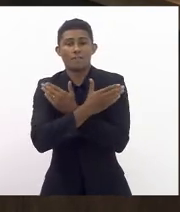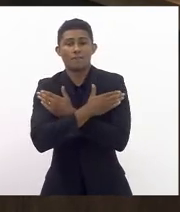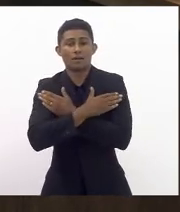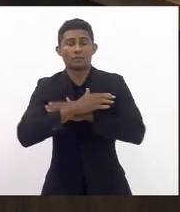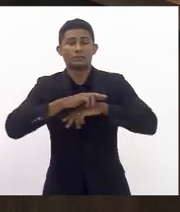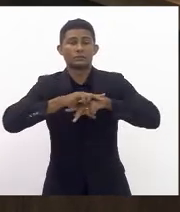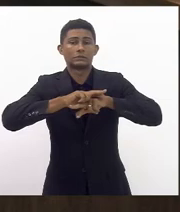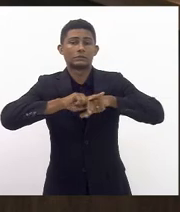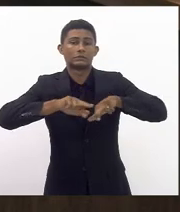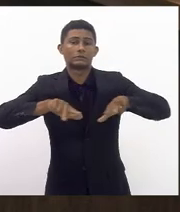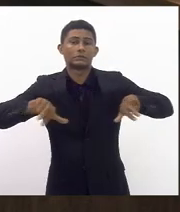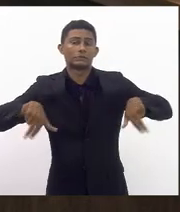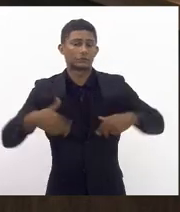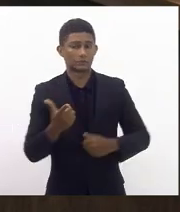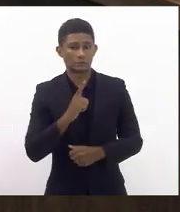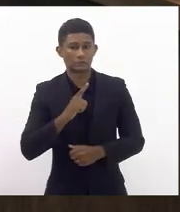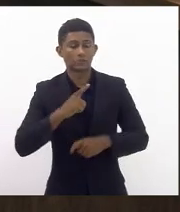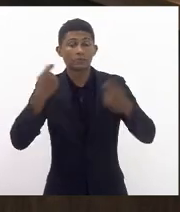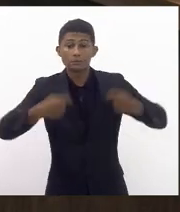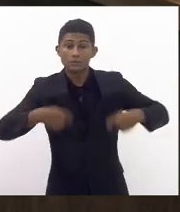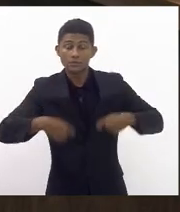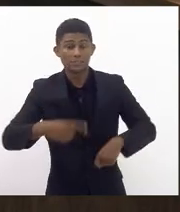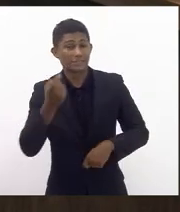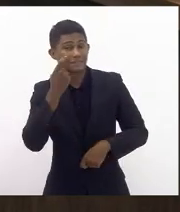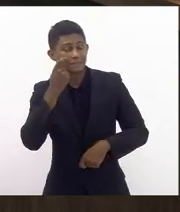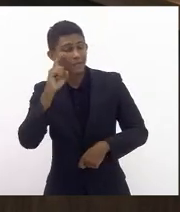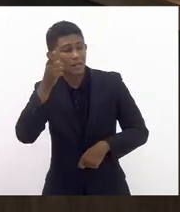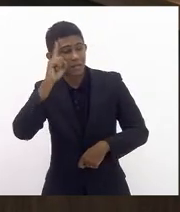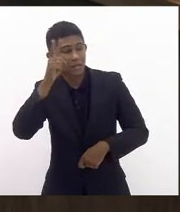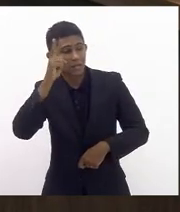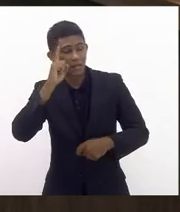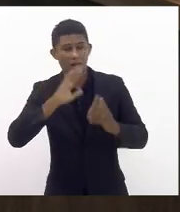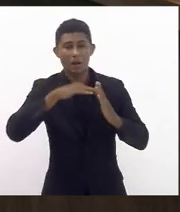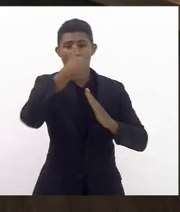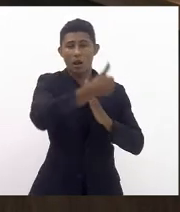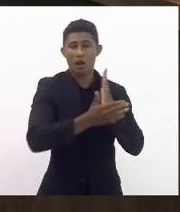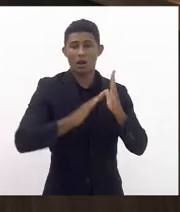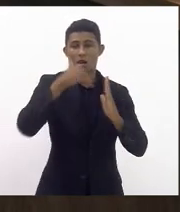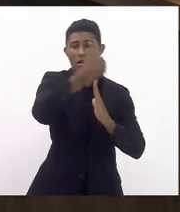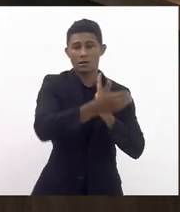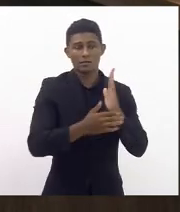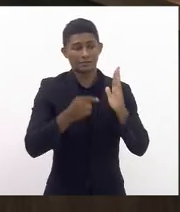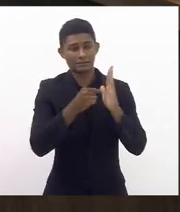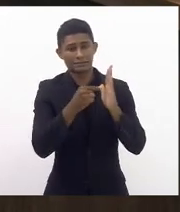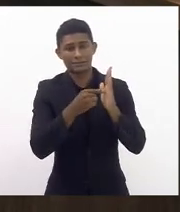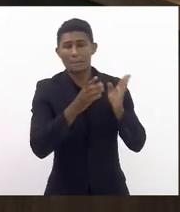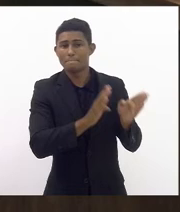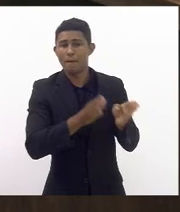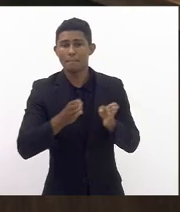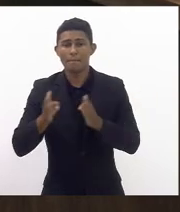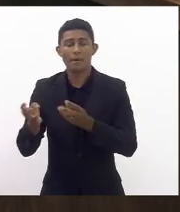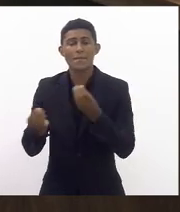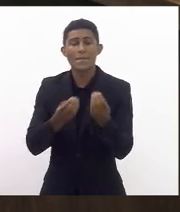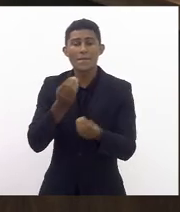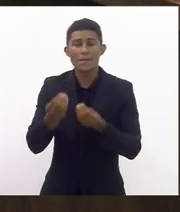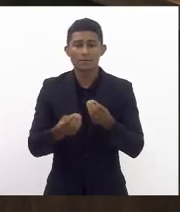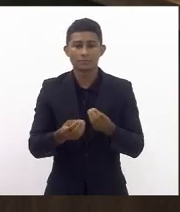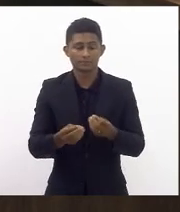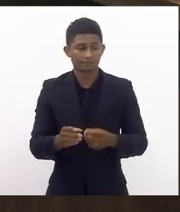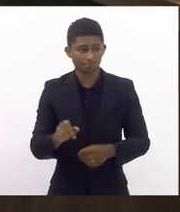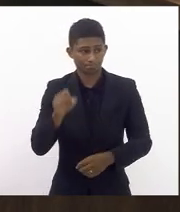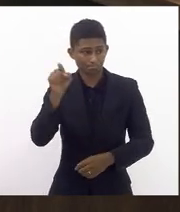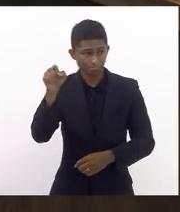a gente tem que organizar nossas agendas, agenda técnica, agenda no parlamento e agenda política. E o